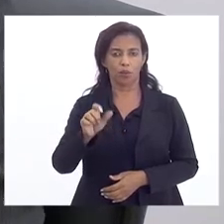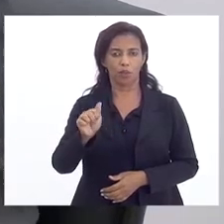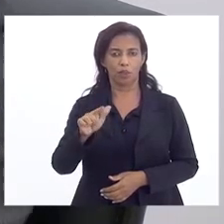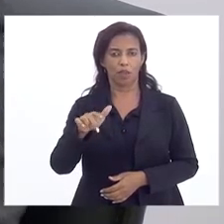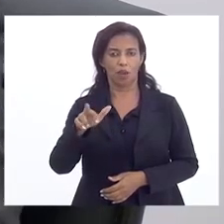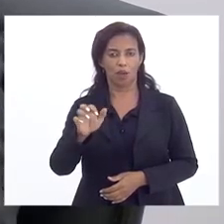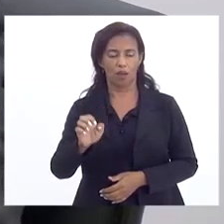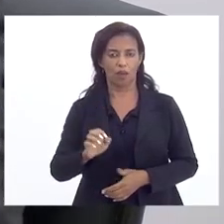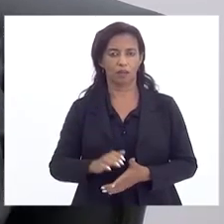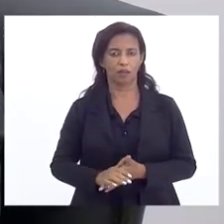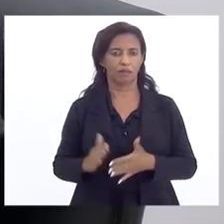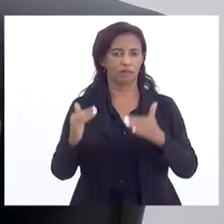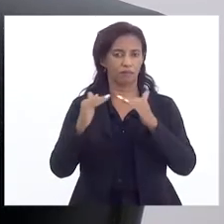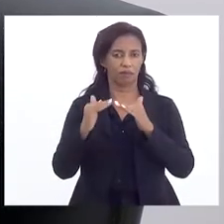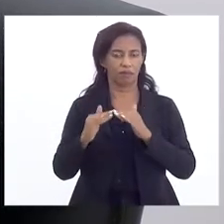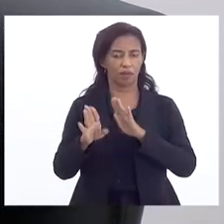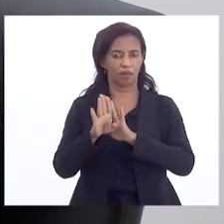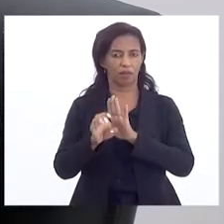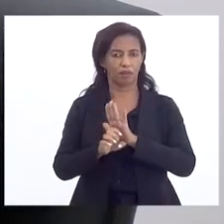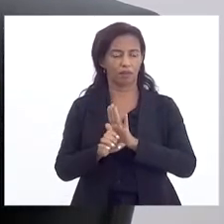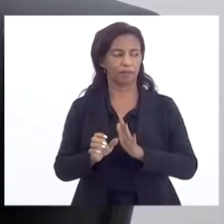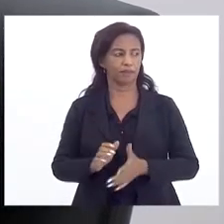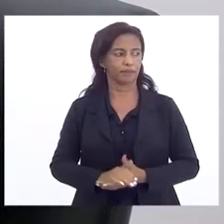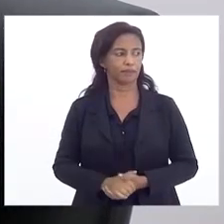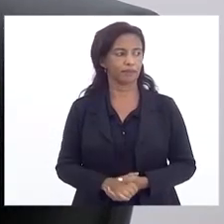parecer é favorável à emenda.